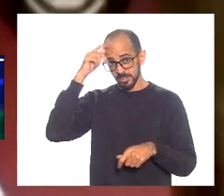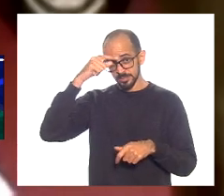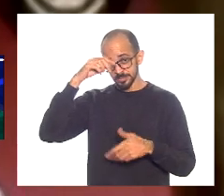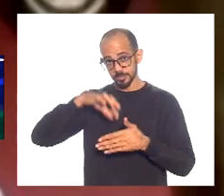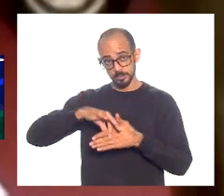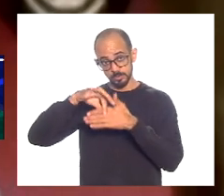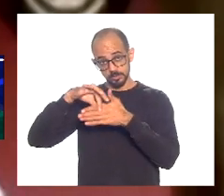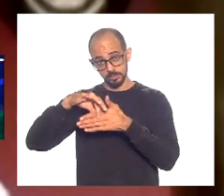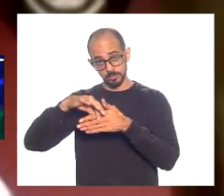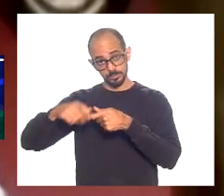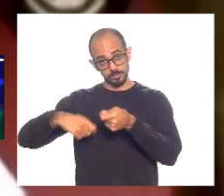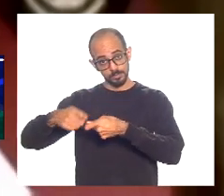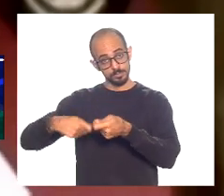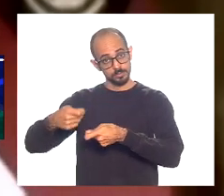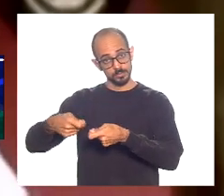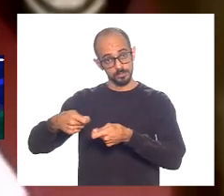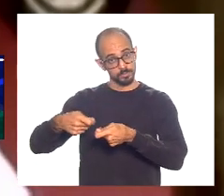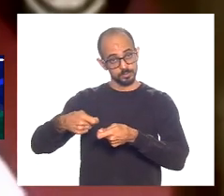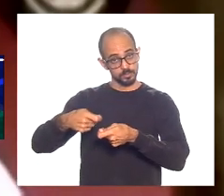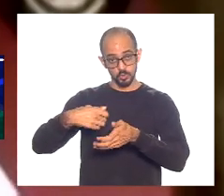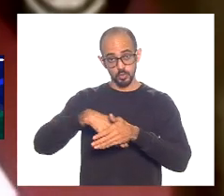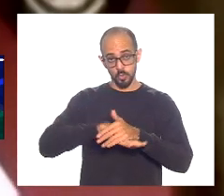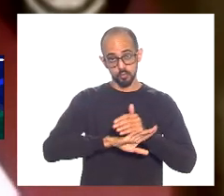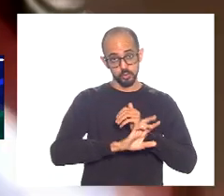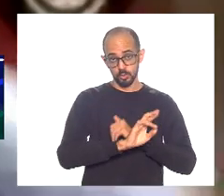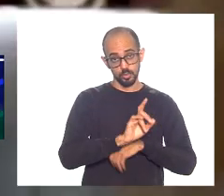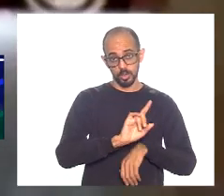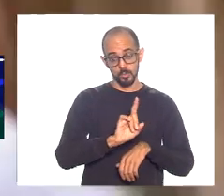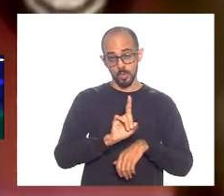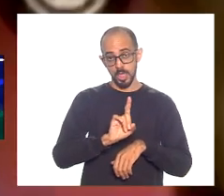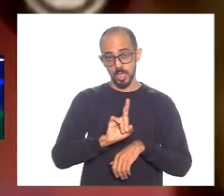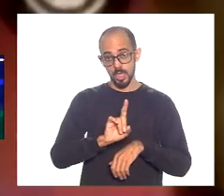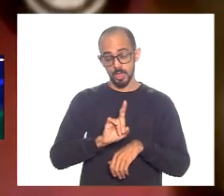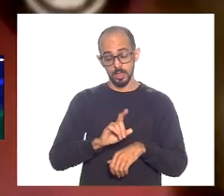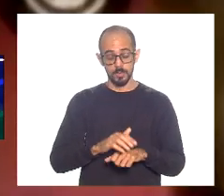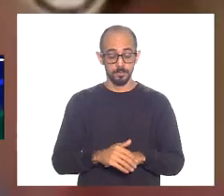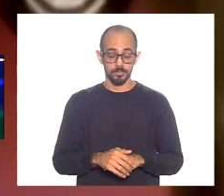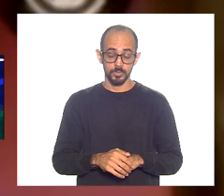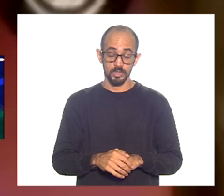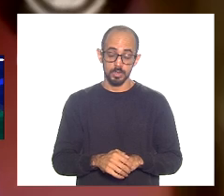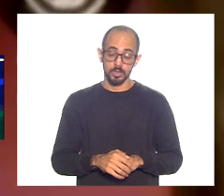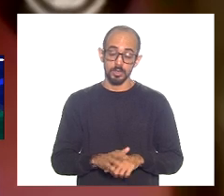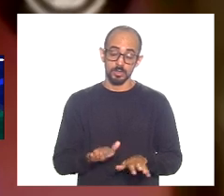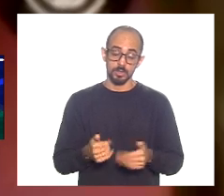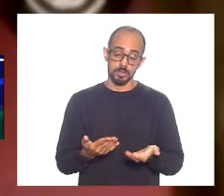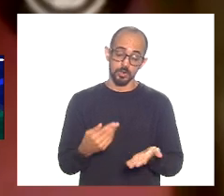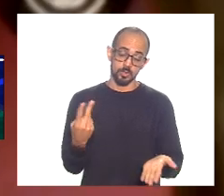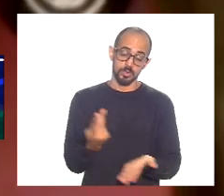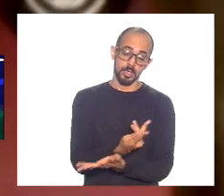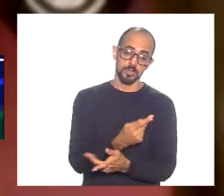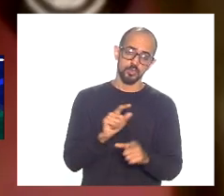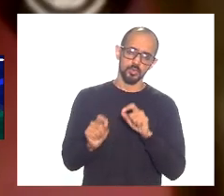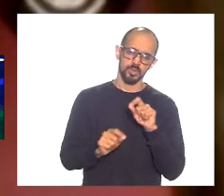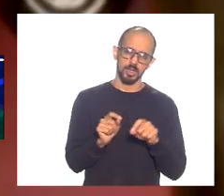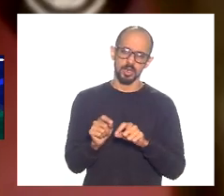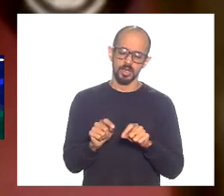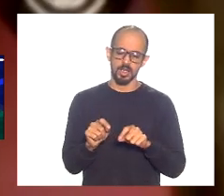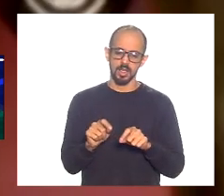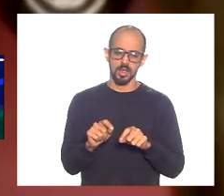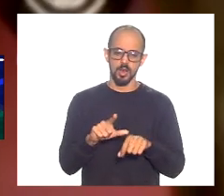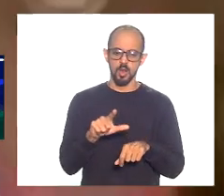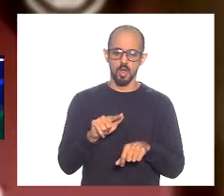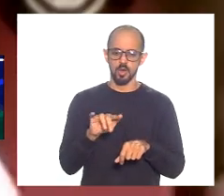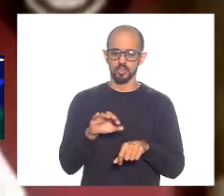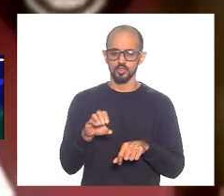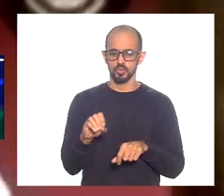da administração do fundo. Então, é de propósito. Então, o que é que acontece? É claro, chega lá no final do